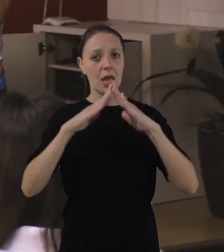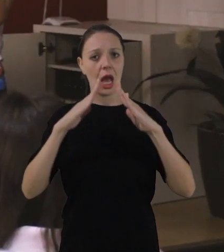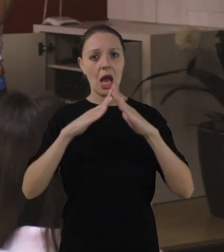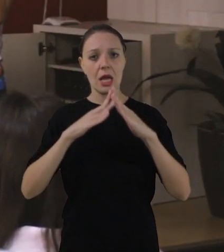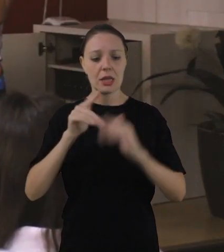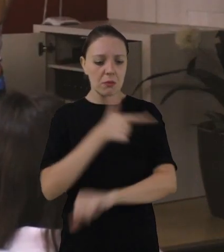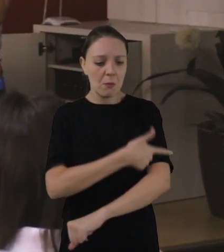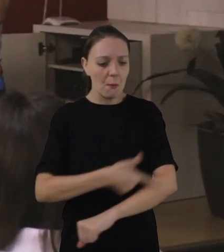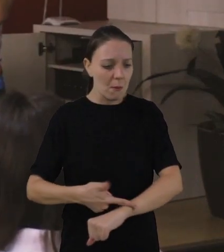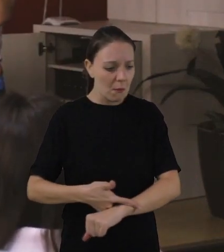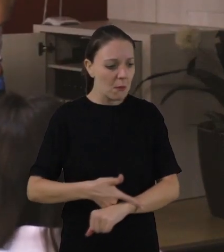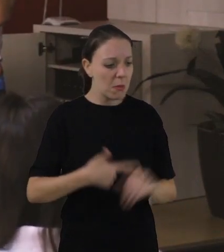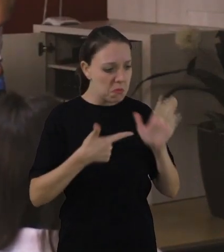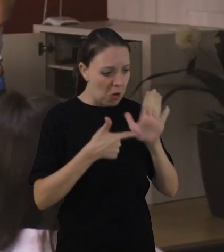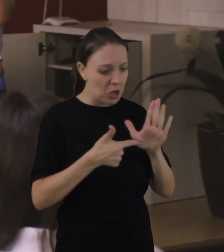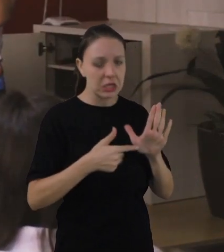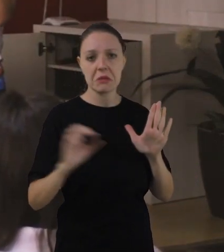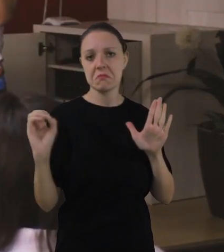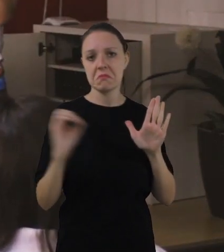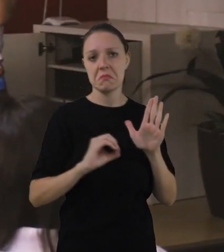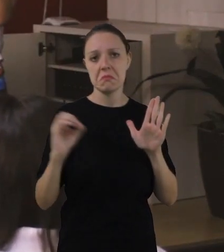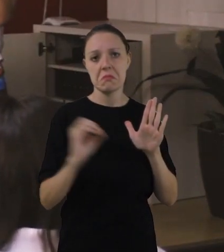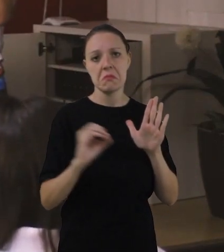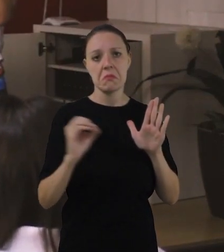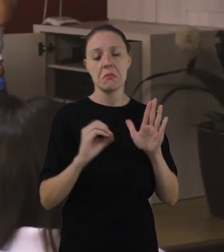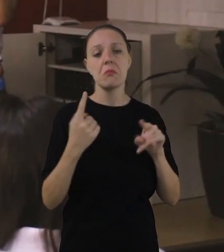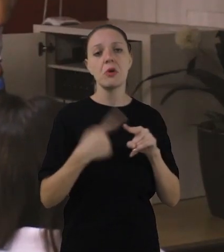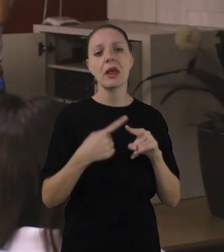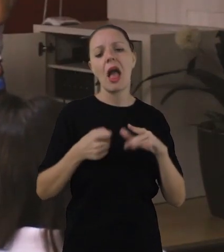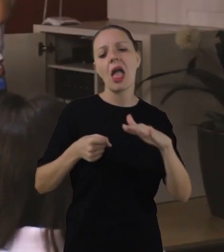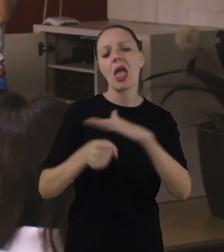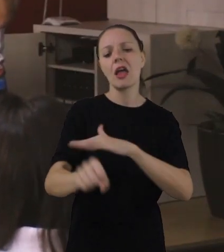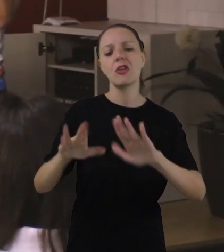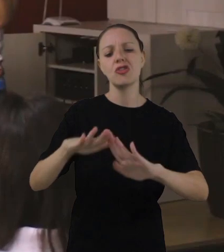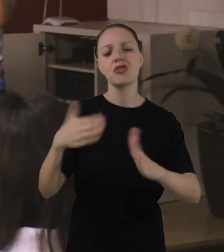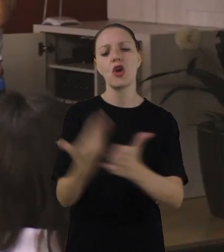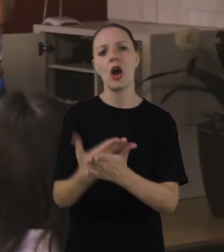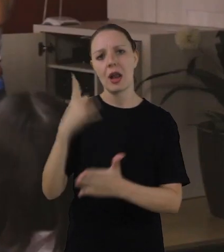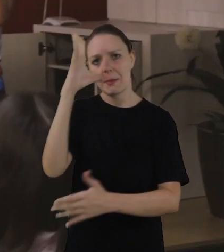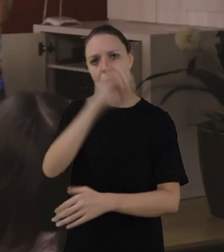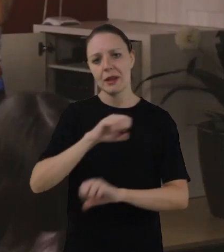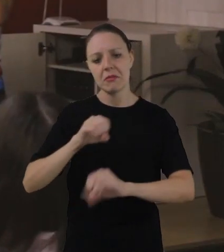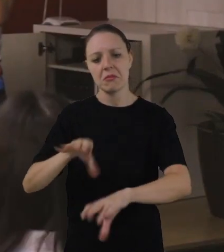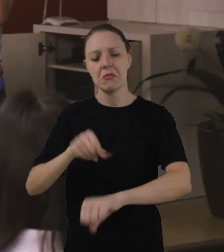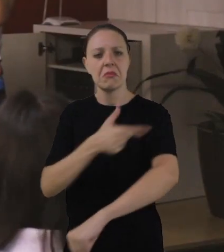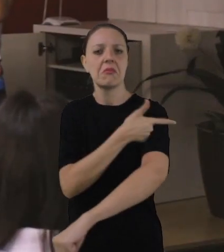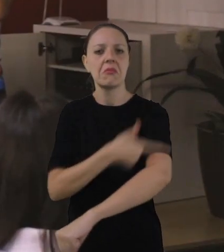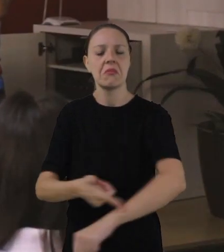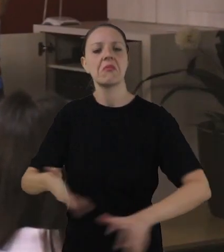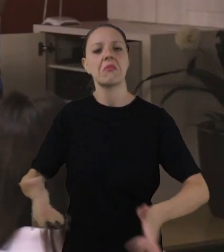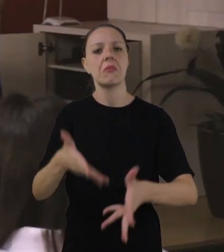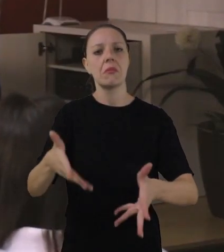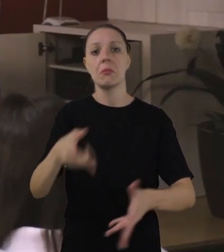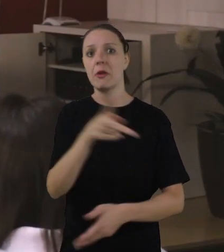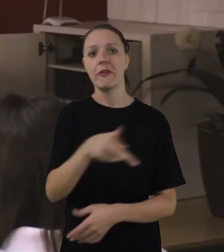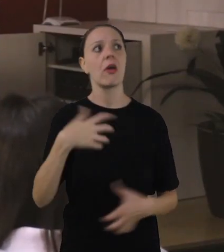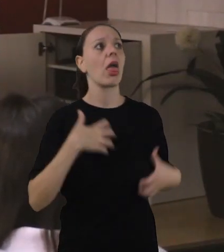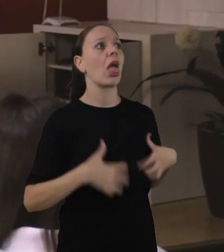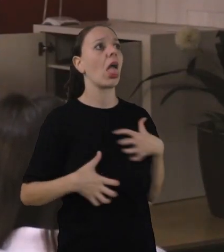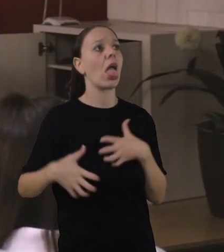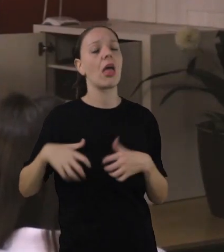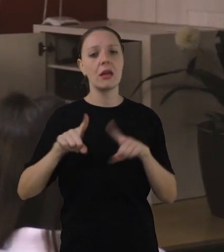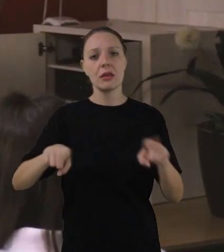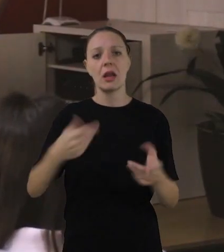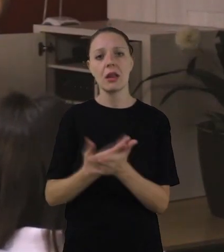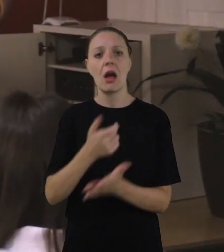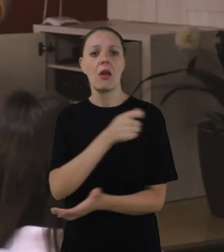passando educação nenhuma para os filhos, porque chega na sala de aula e eles estão lá botando o professor de cabeça para baixo, que o professor daí não consegue fazer o